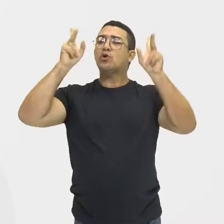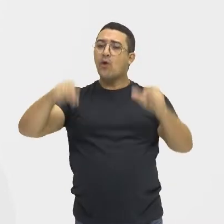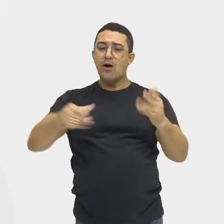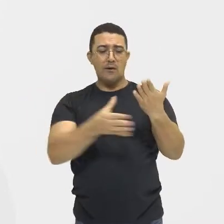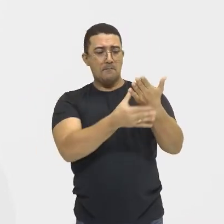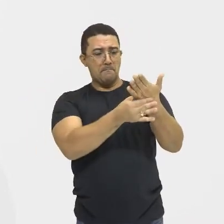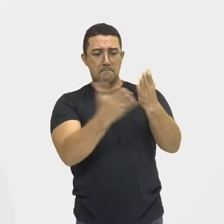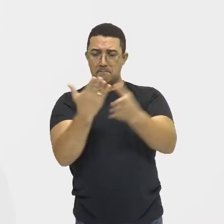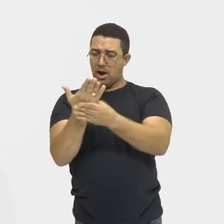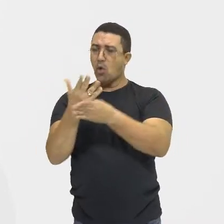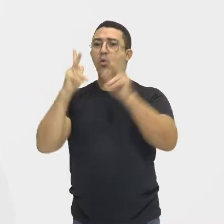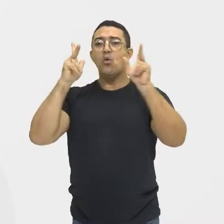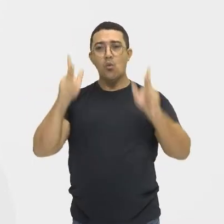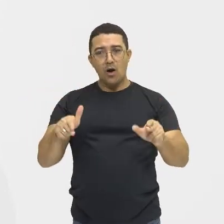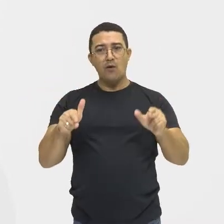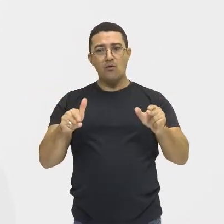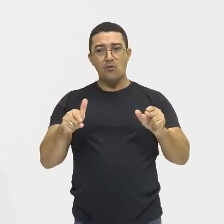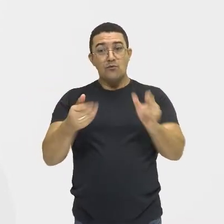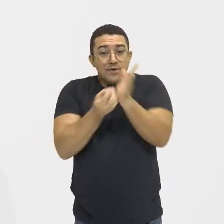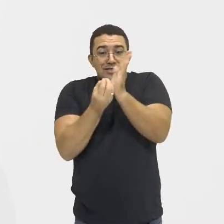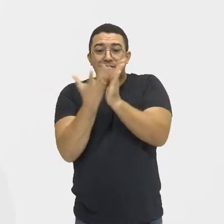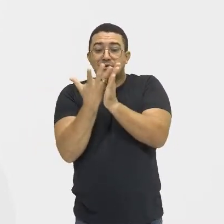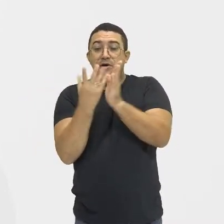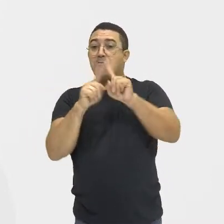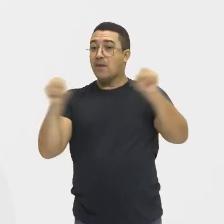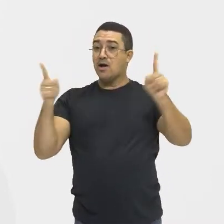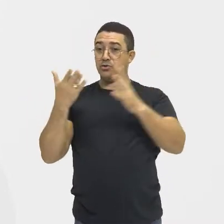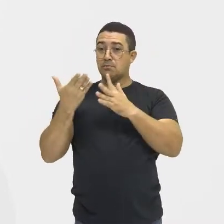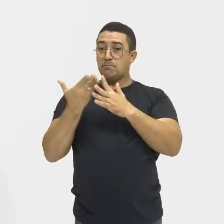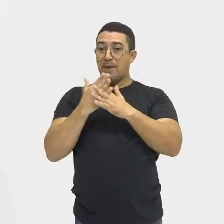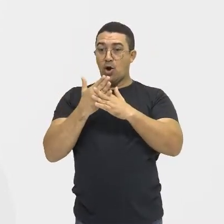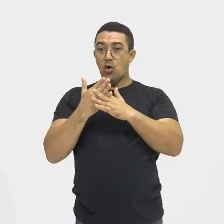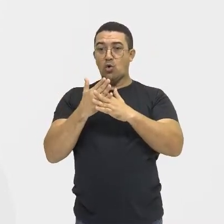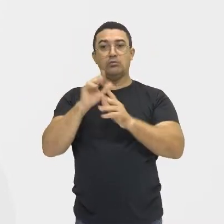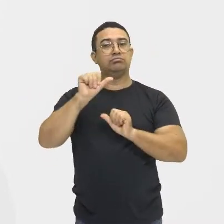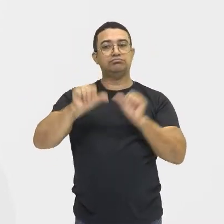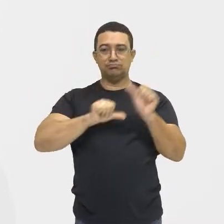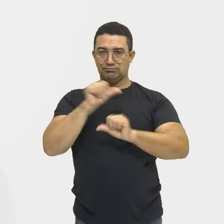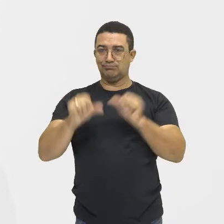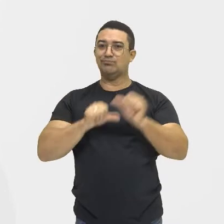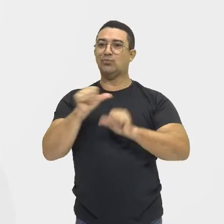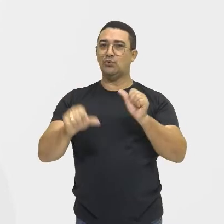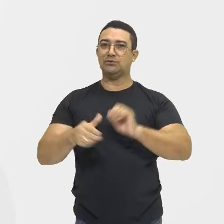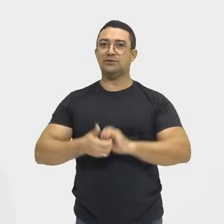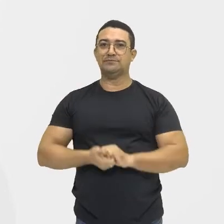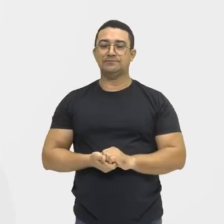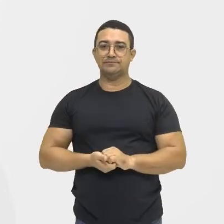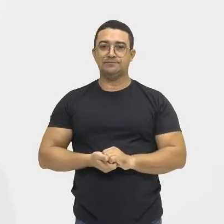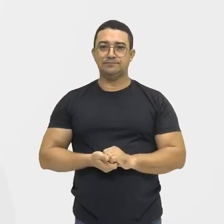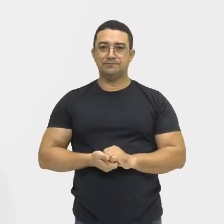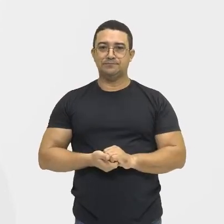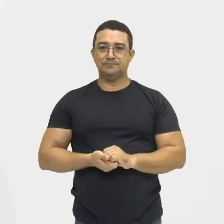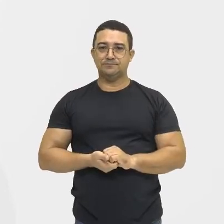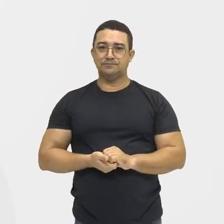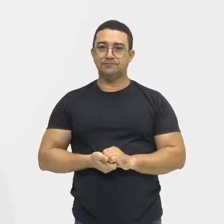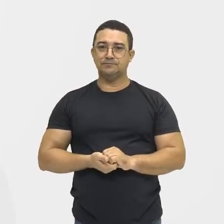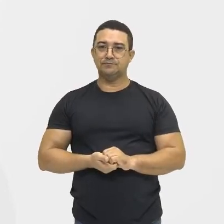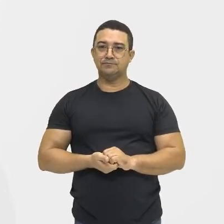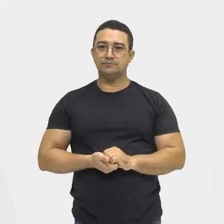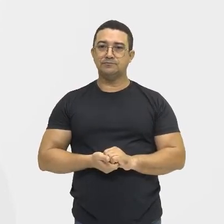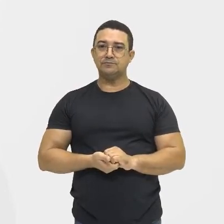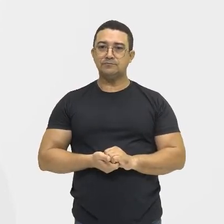mão. Já no Barroco, não. Isso muda totalmente. Então, escolha de cena ao seu momento de